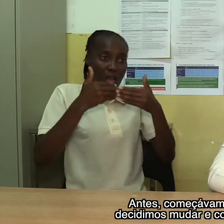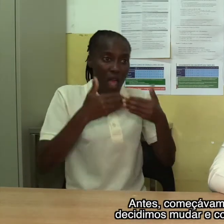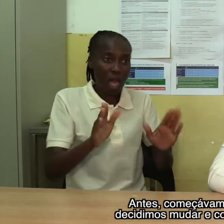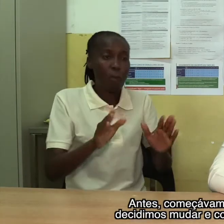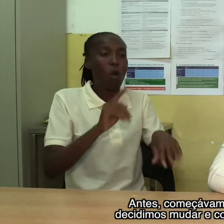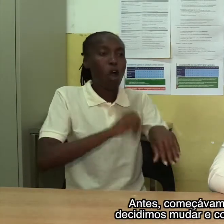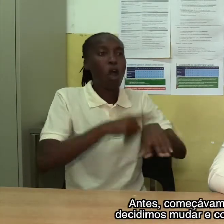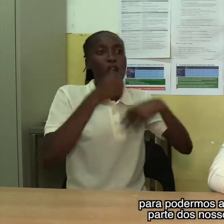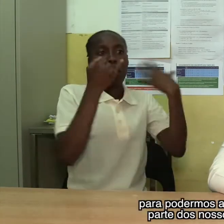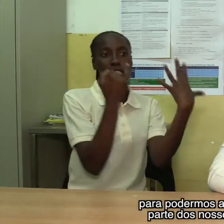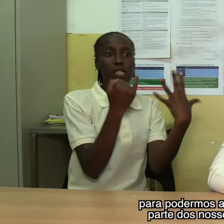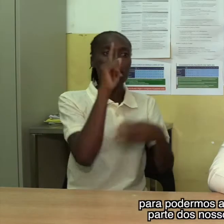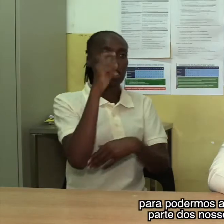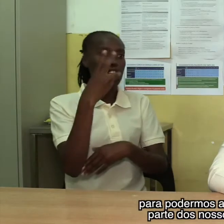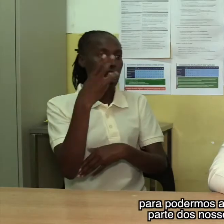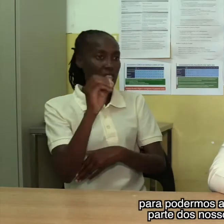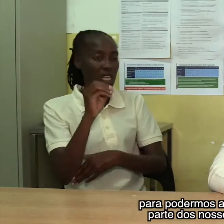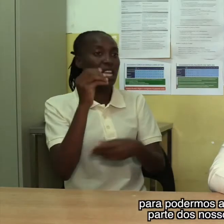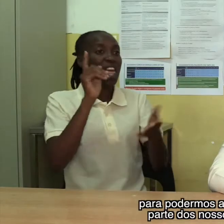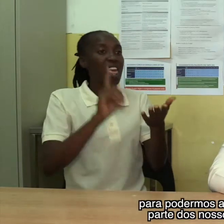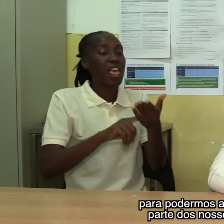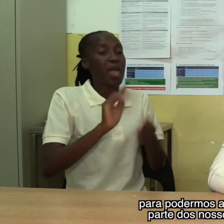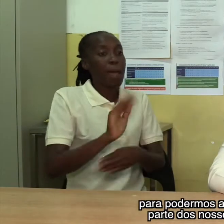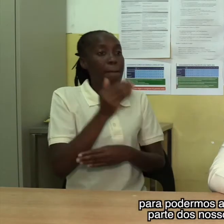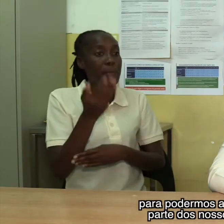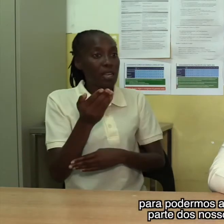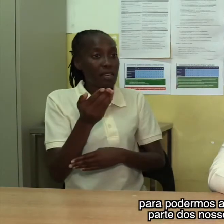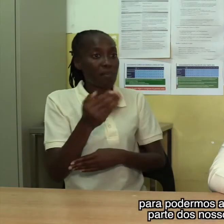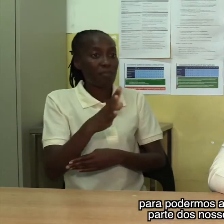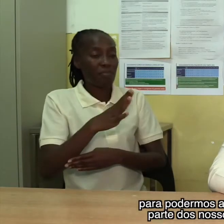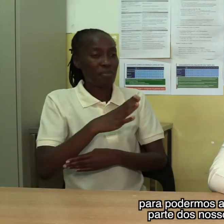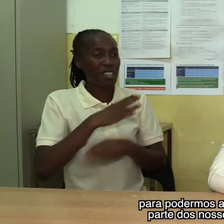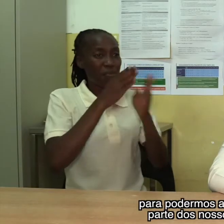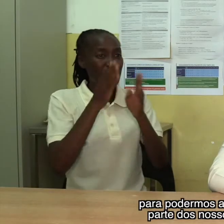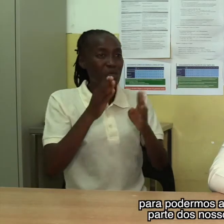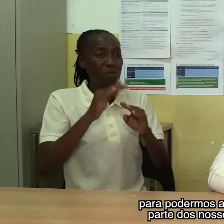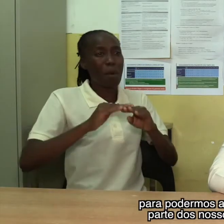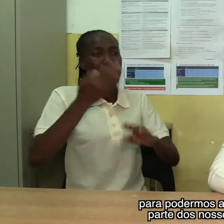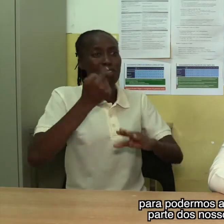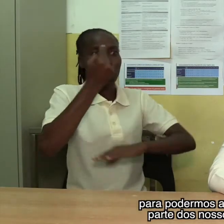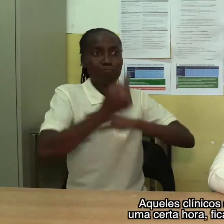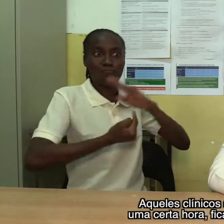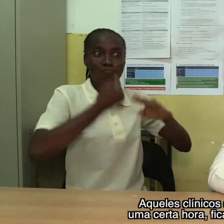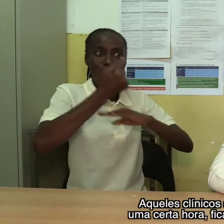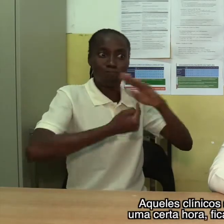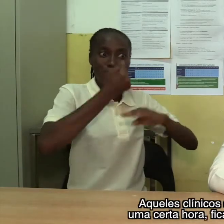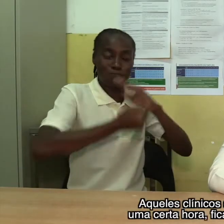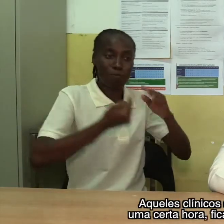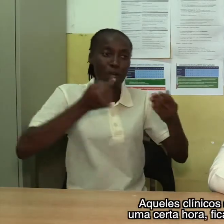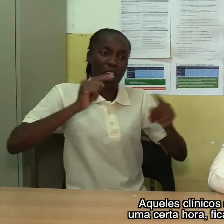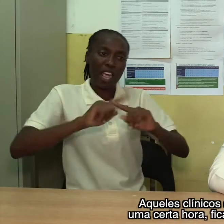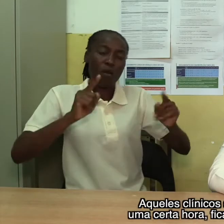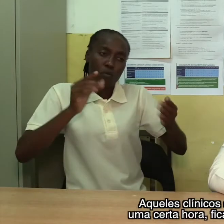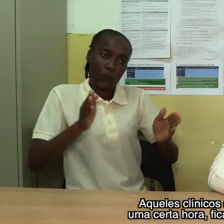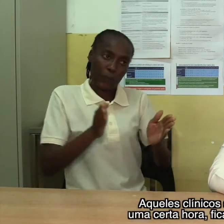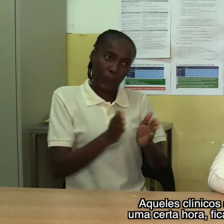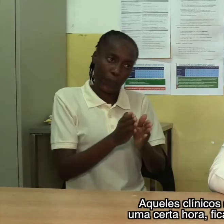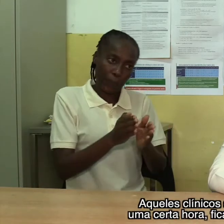às 6h30, que é para poder darmos vazão à maior parte dos nossos pacientes. E